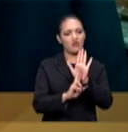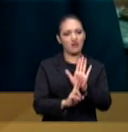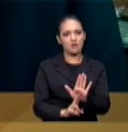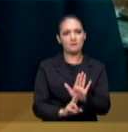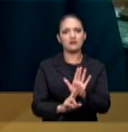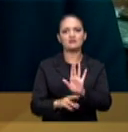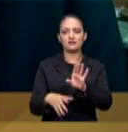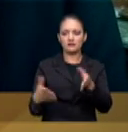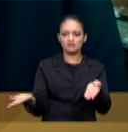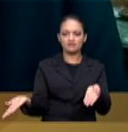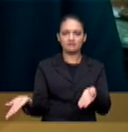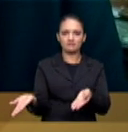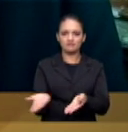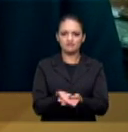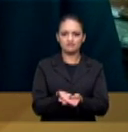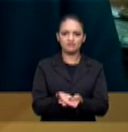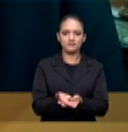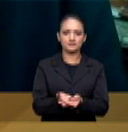juízo